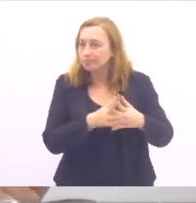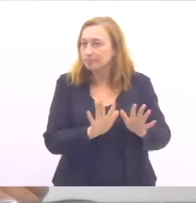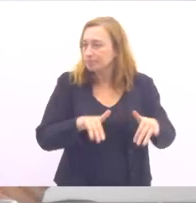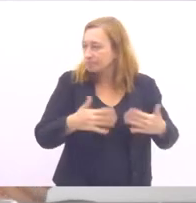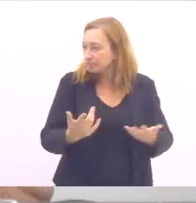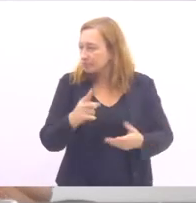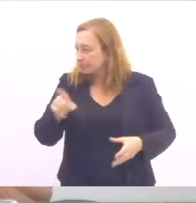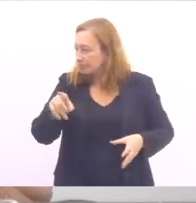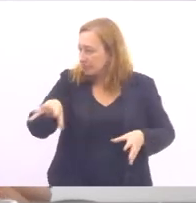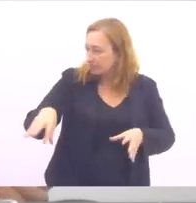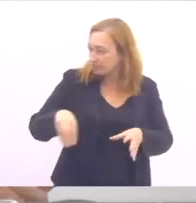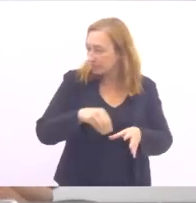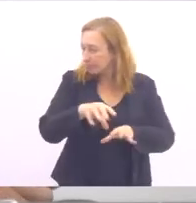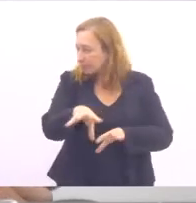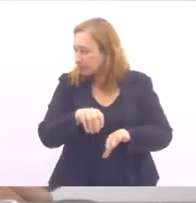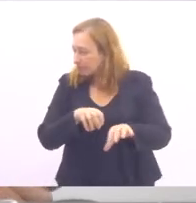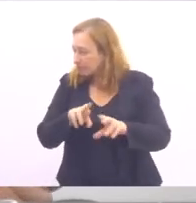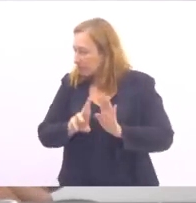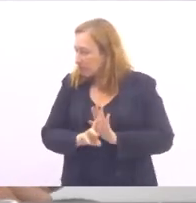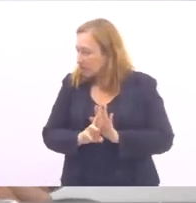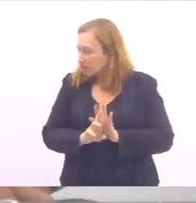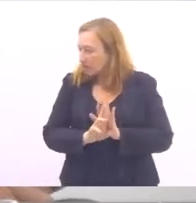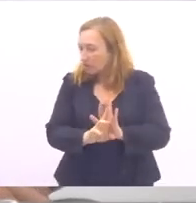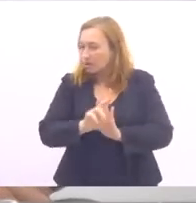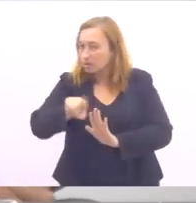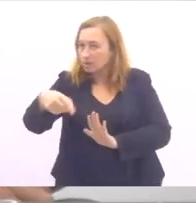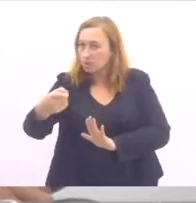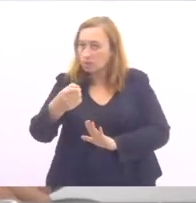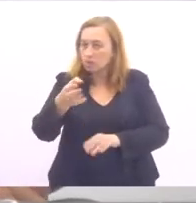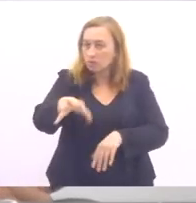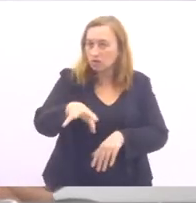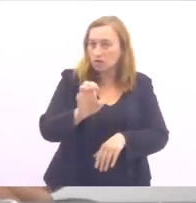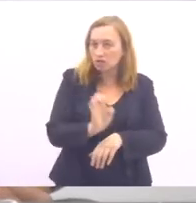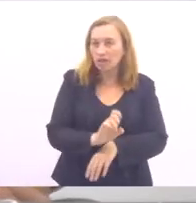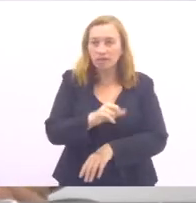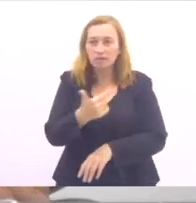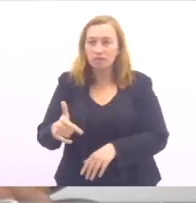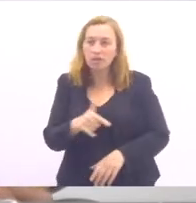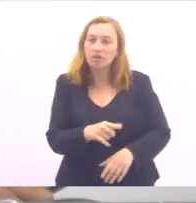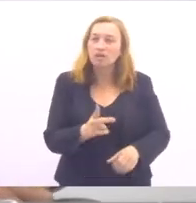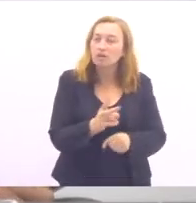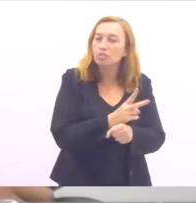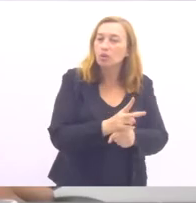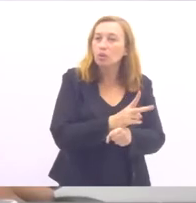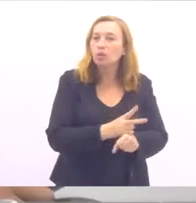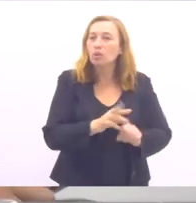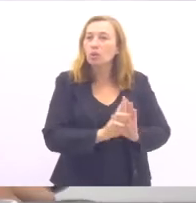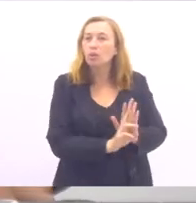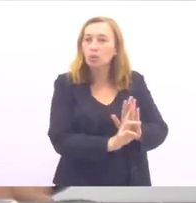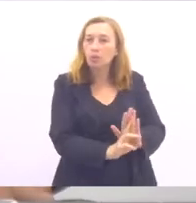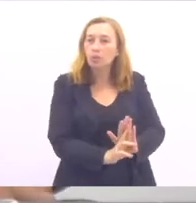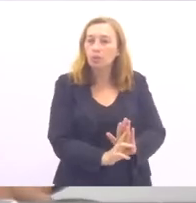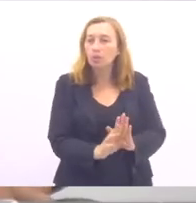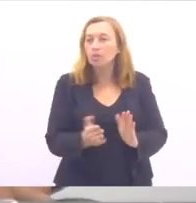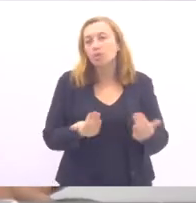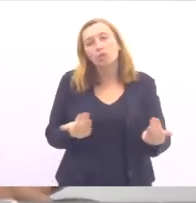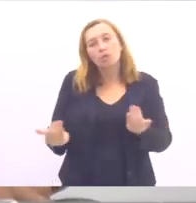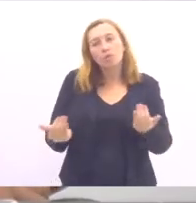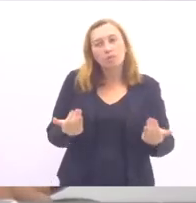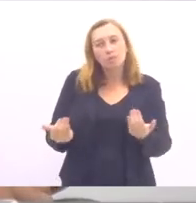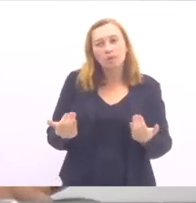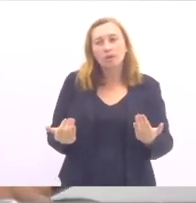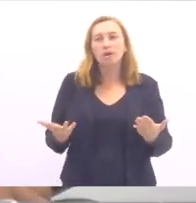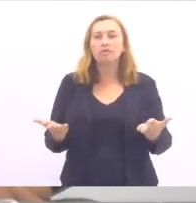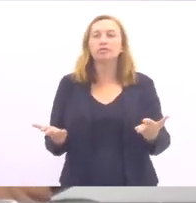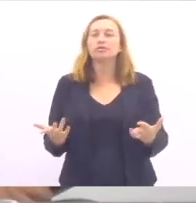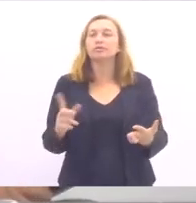você pega referência em outros estados, você não tem. Quando você procura uma referência sobre algo similar que tenha